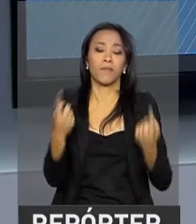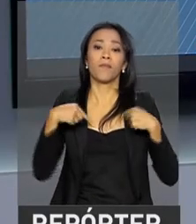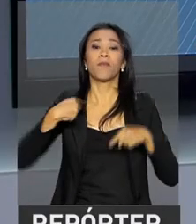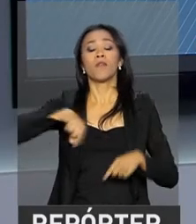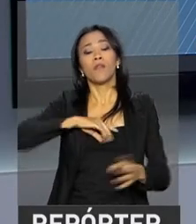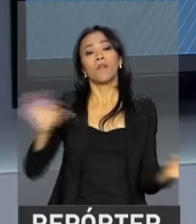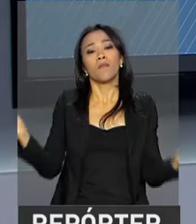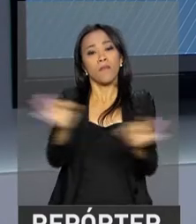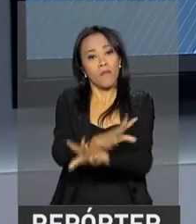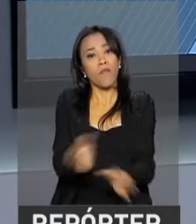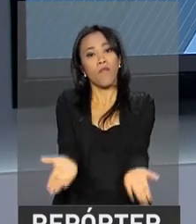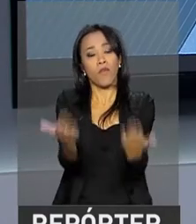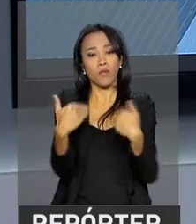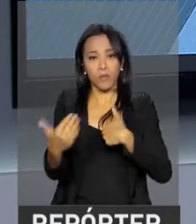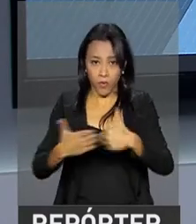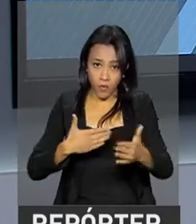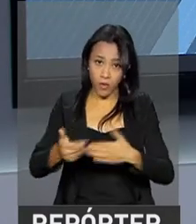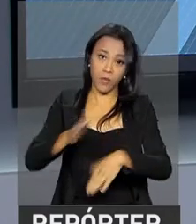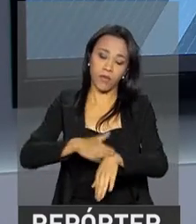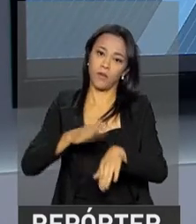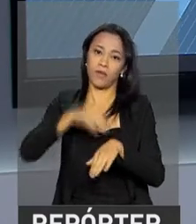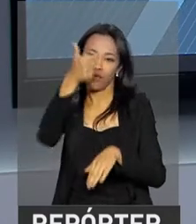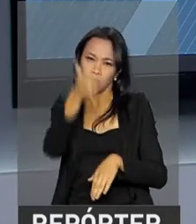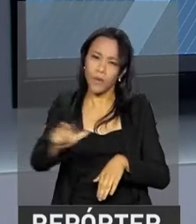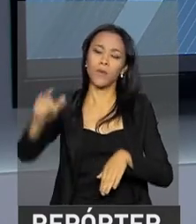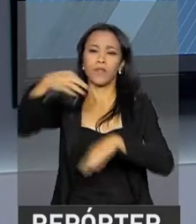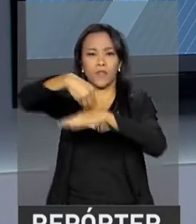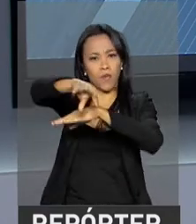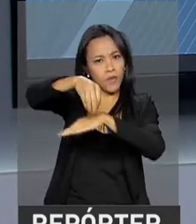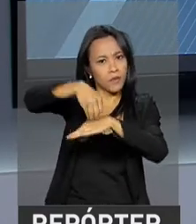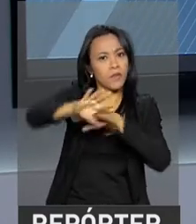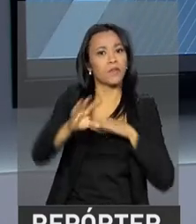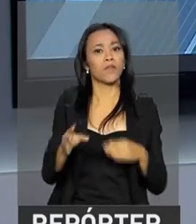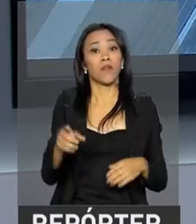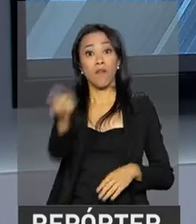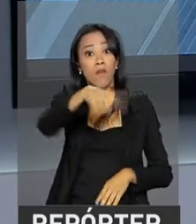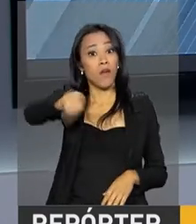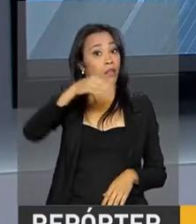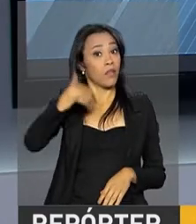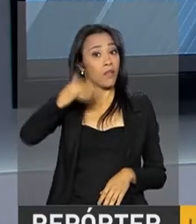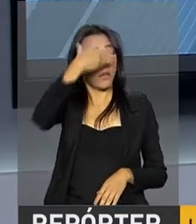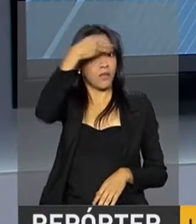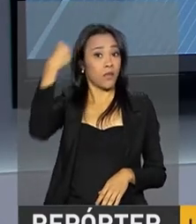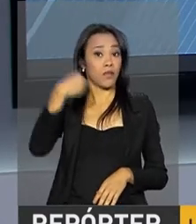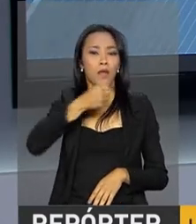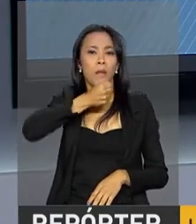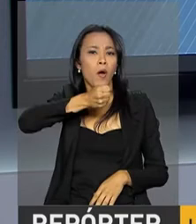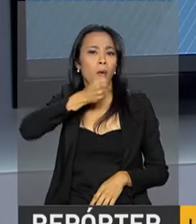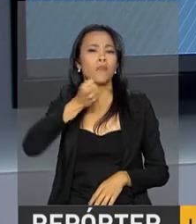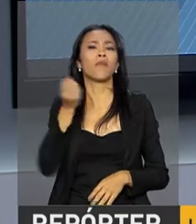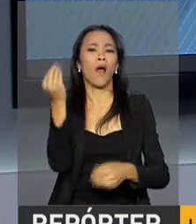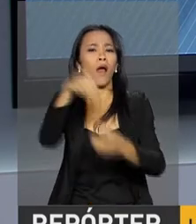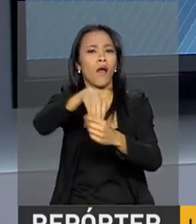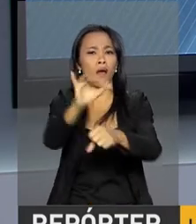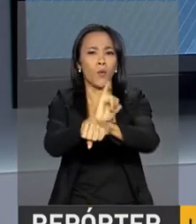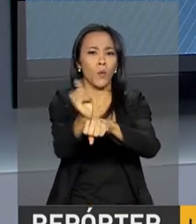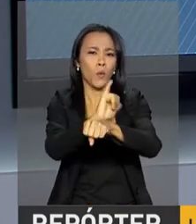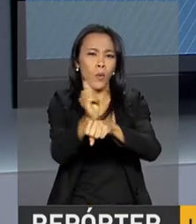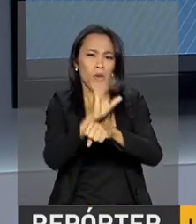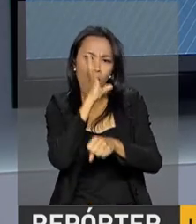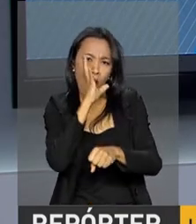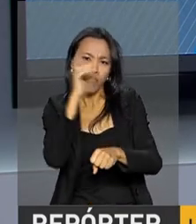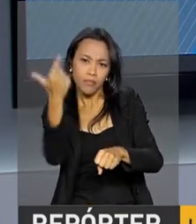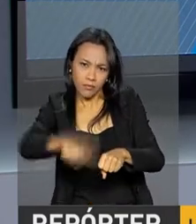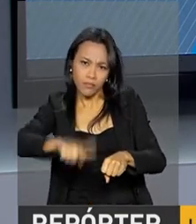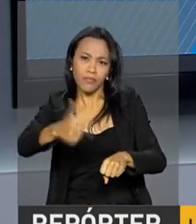ficamos por aqui voltamos a qualquer momento com outras informações não esqueça que as nossas reportagens estão disponíveis no youtube e